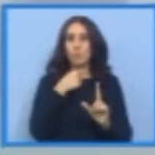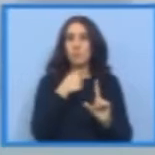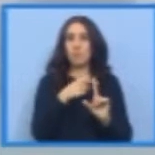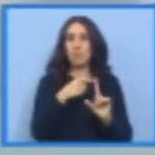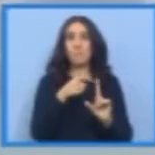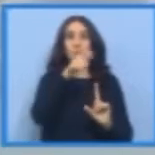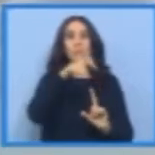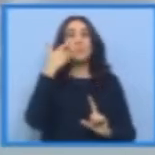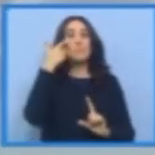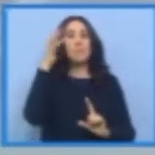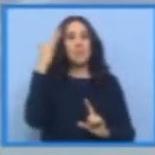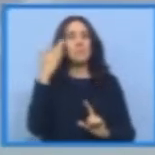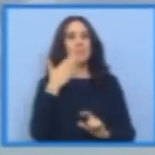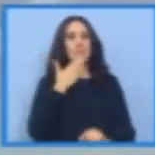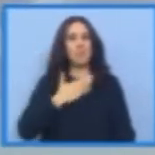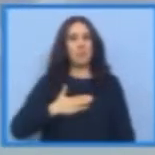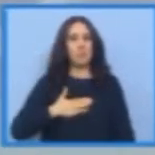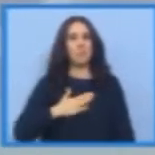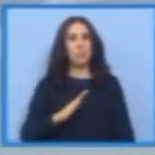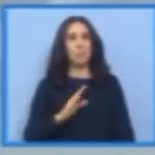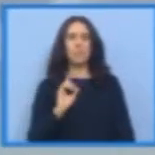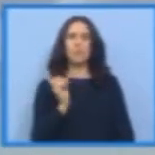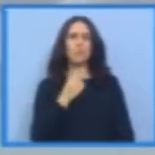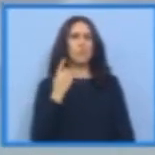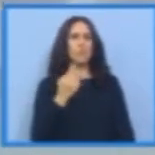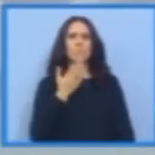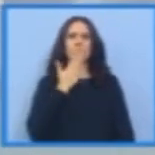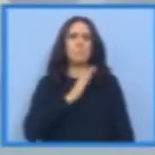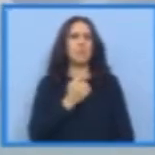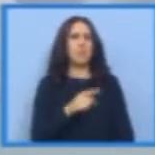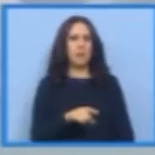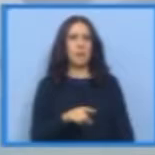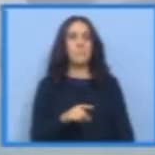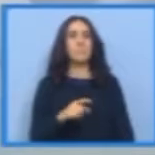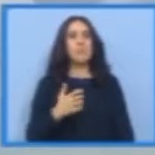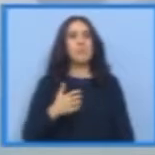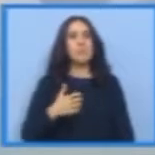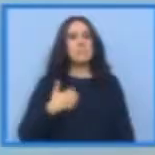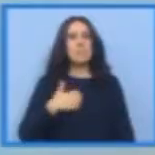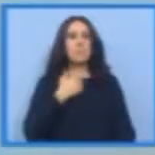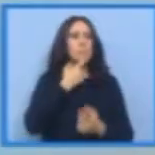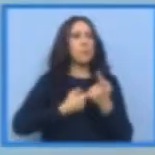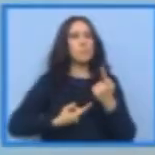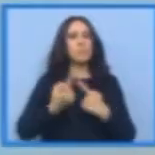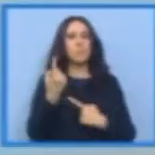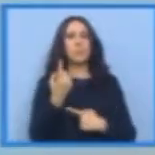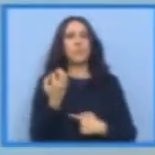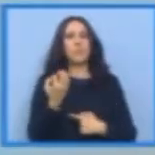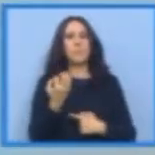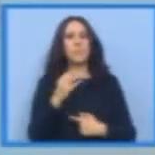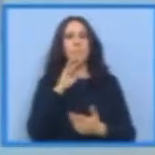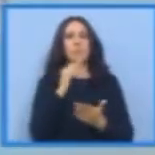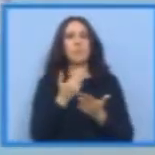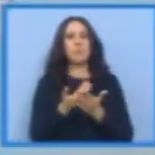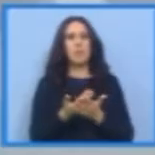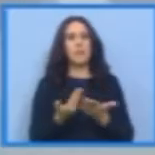que os migrantes dão, temos todos a ganhar. As reivindicações que são feitas no sentido de